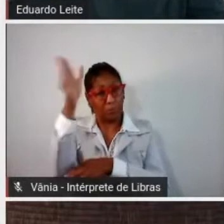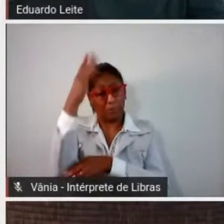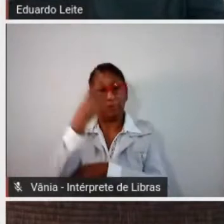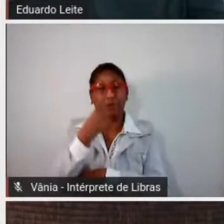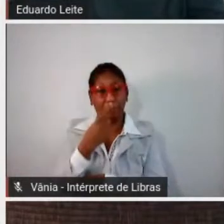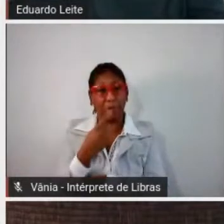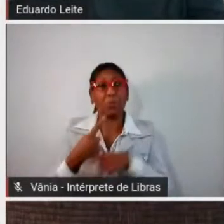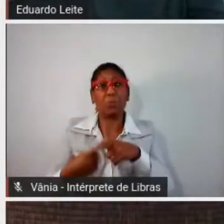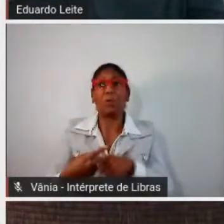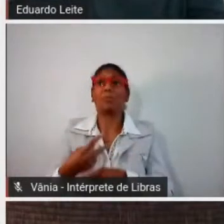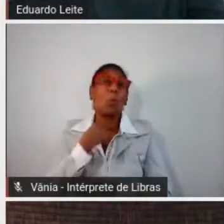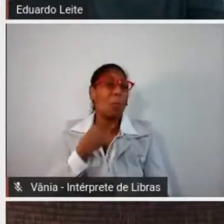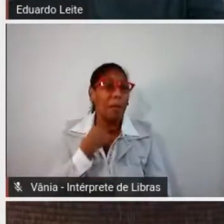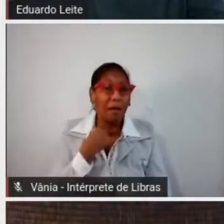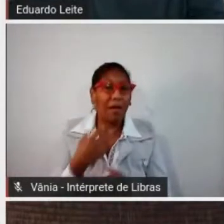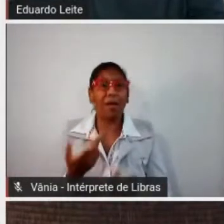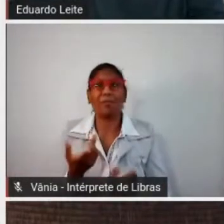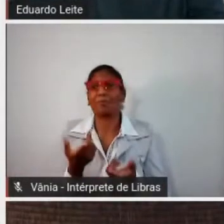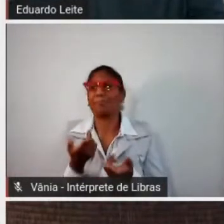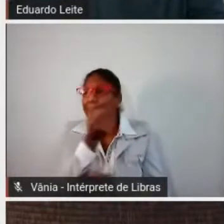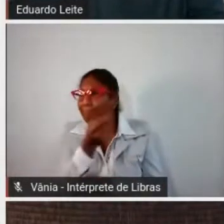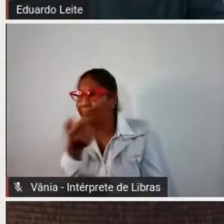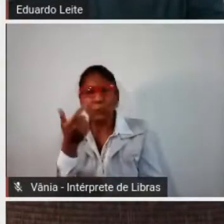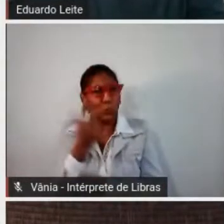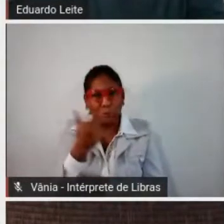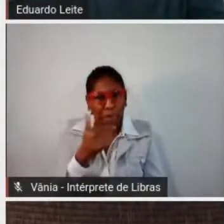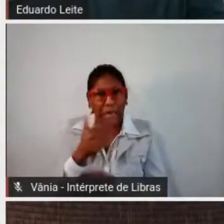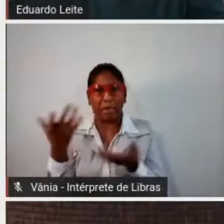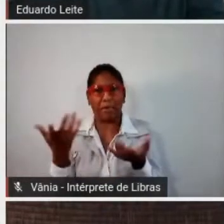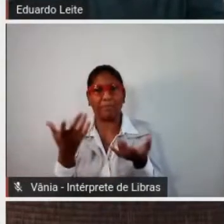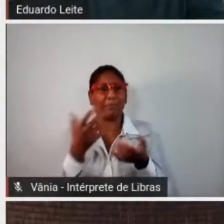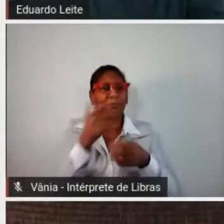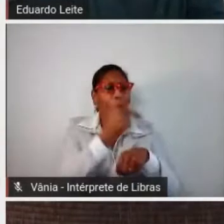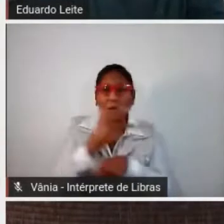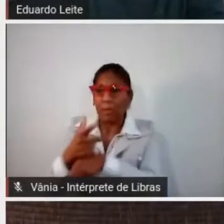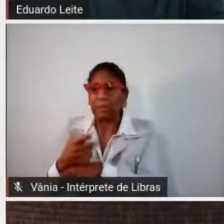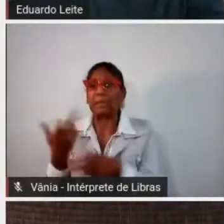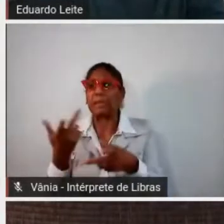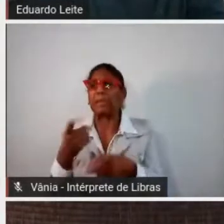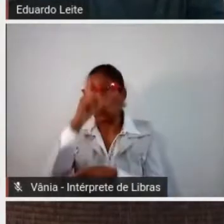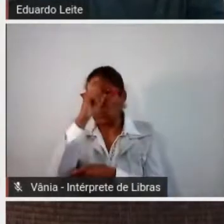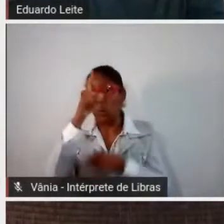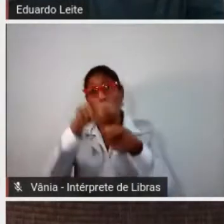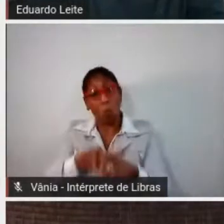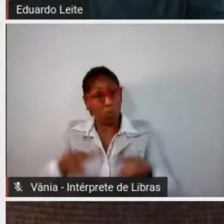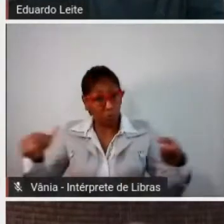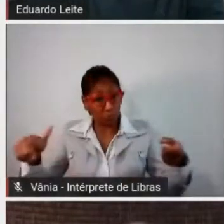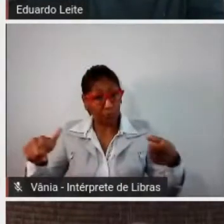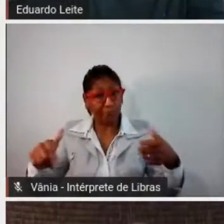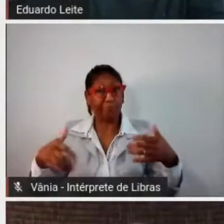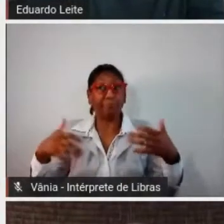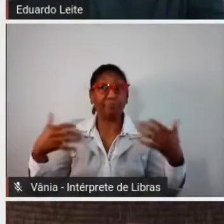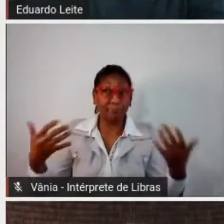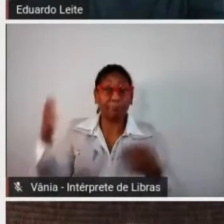ocupação de leitos, né, menor disponibilidade, portanto, também com aumento de hospitalizações, também fica